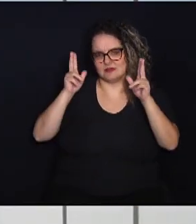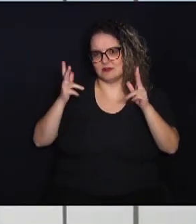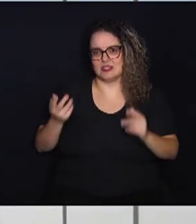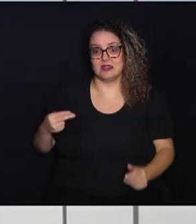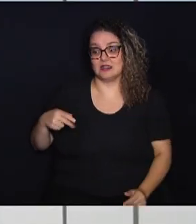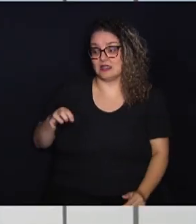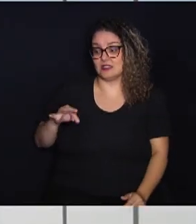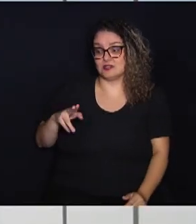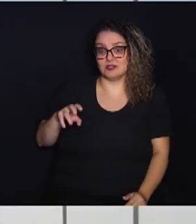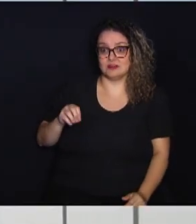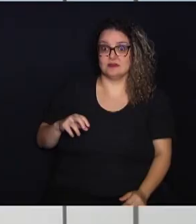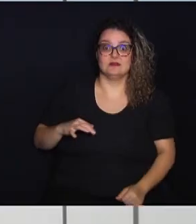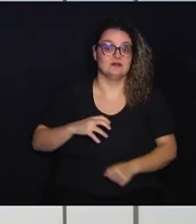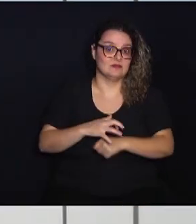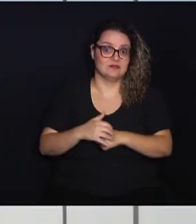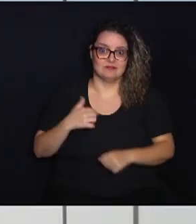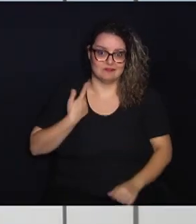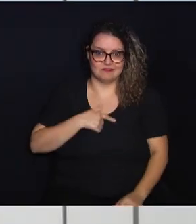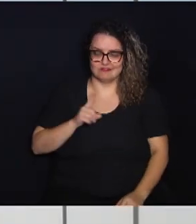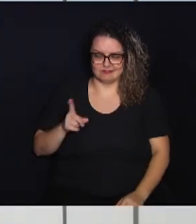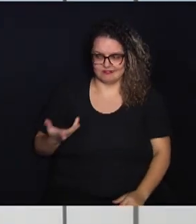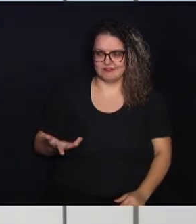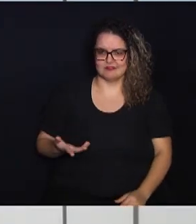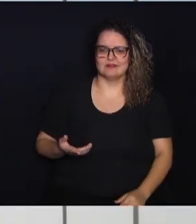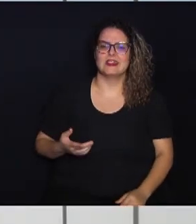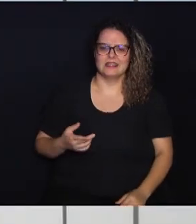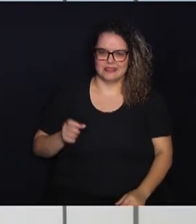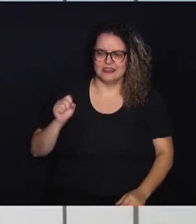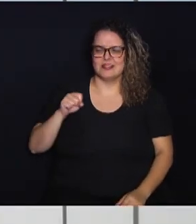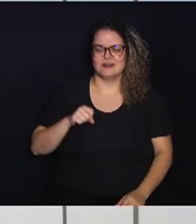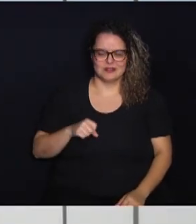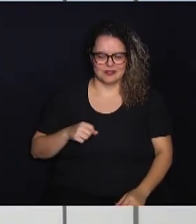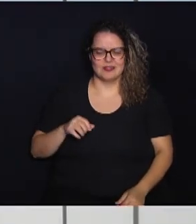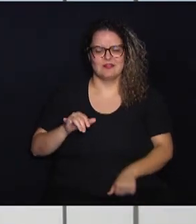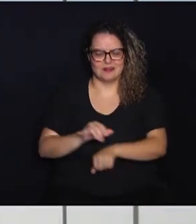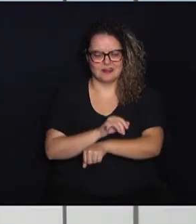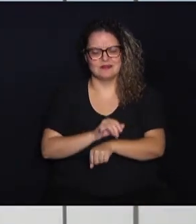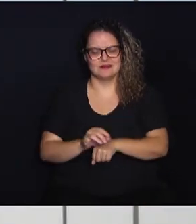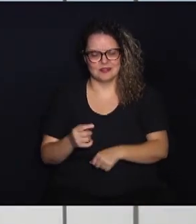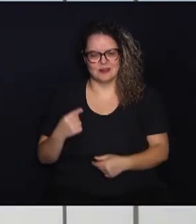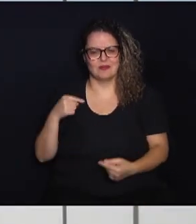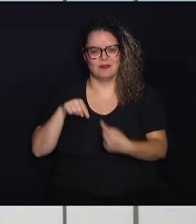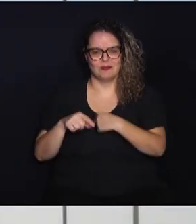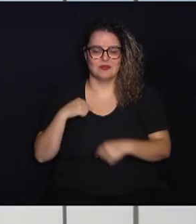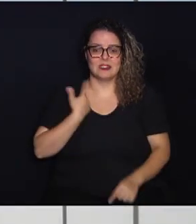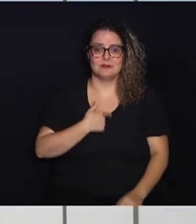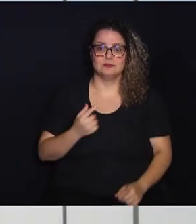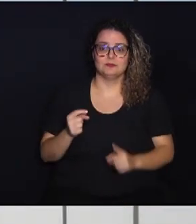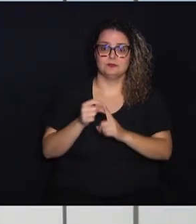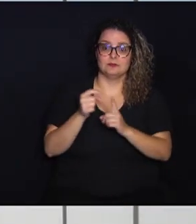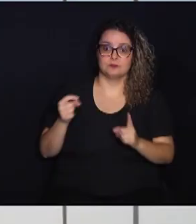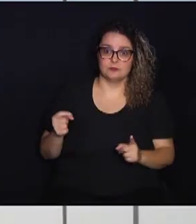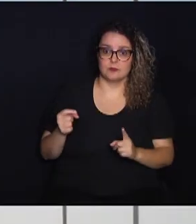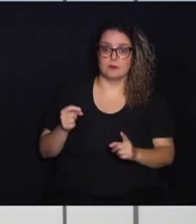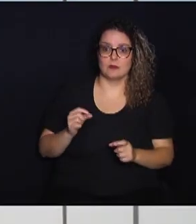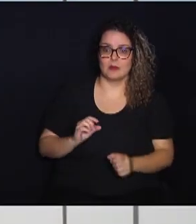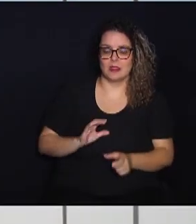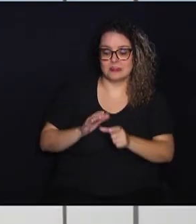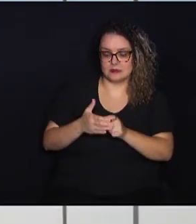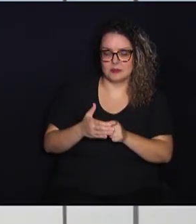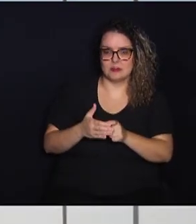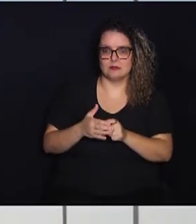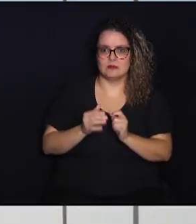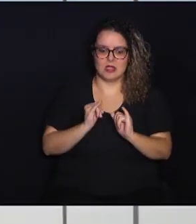nativos digitais e a gente não é, então eles vão dar nó na gente. Essa frase aí, esse termo abandono digital